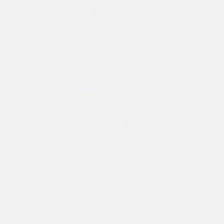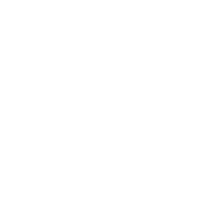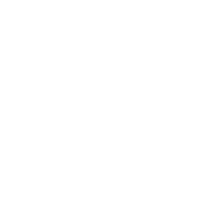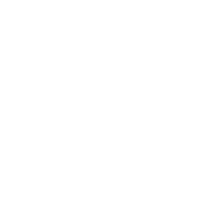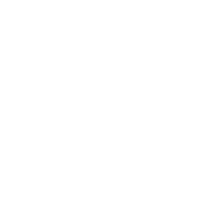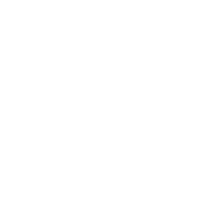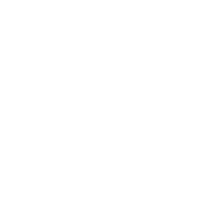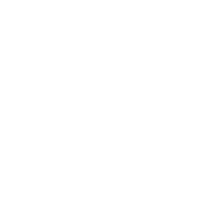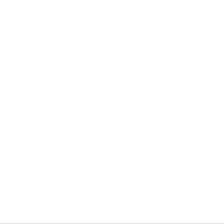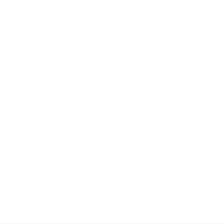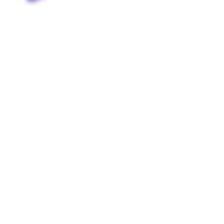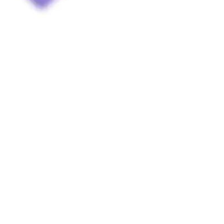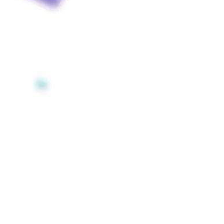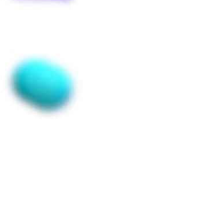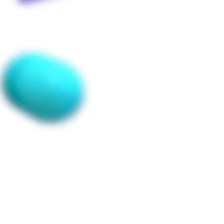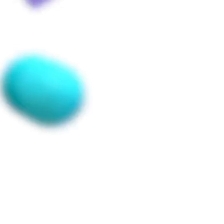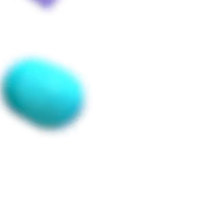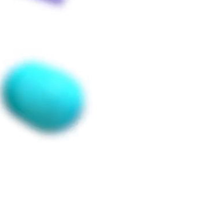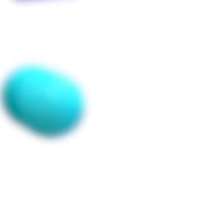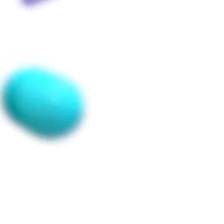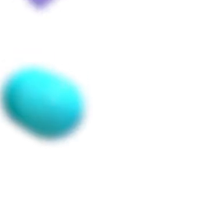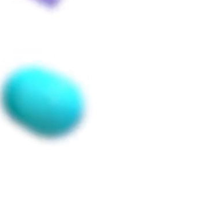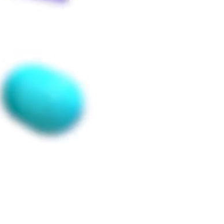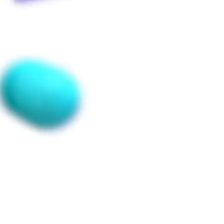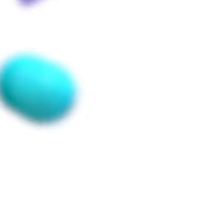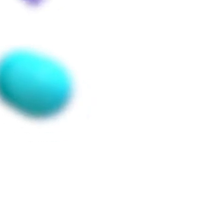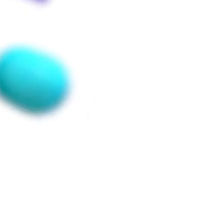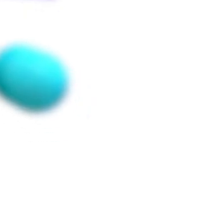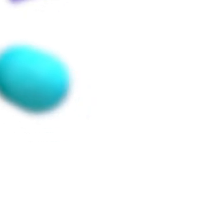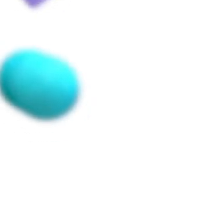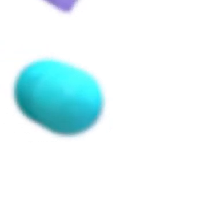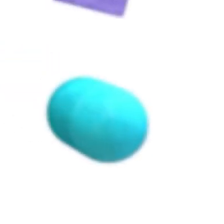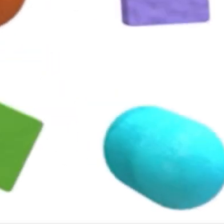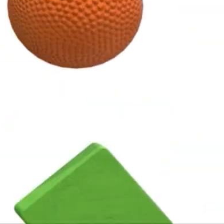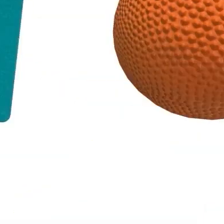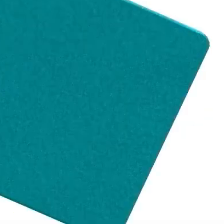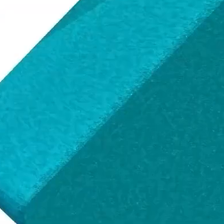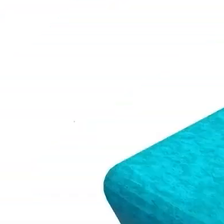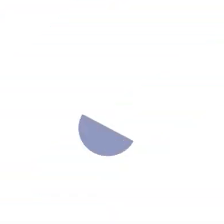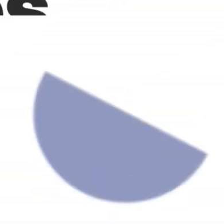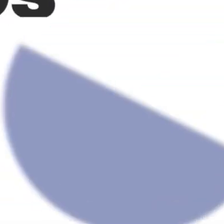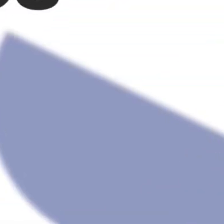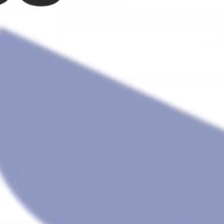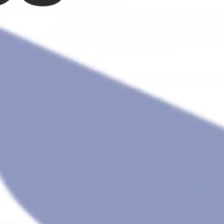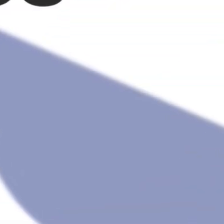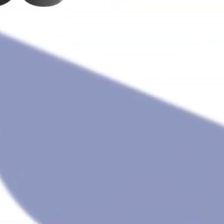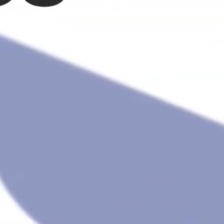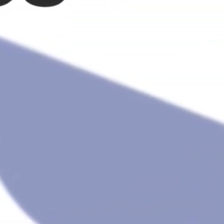Thank you.